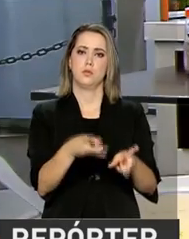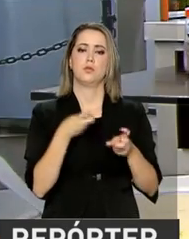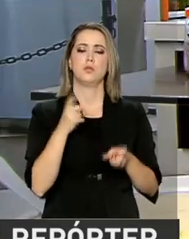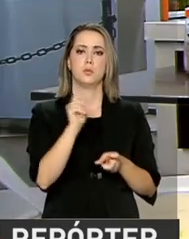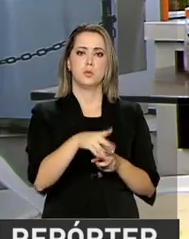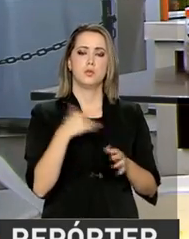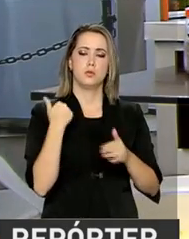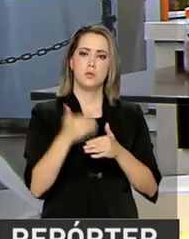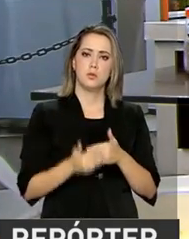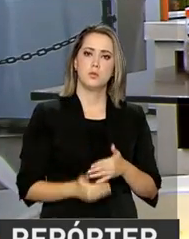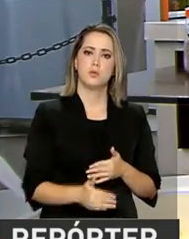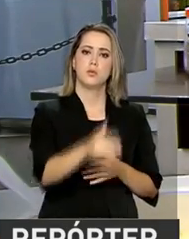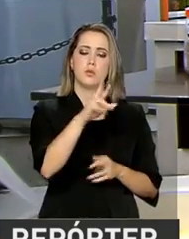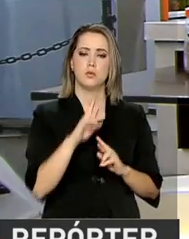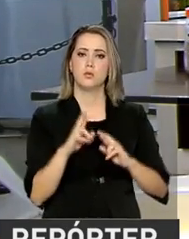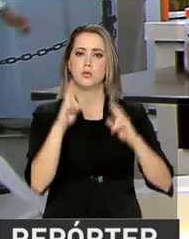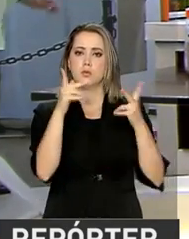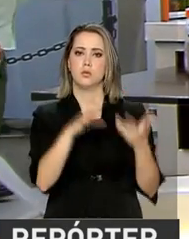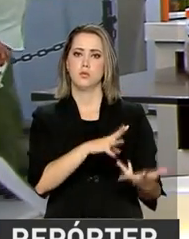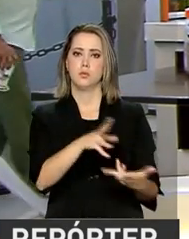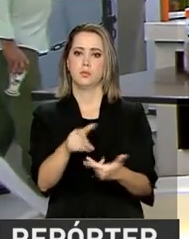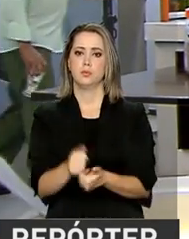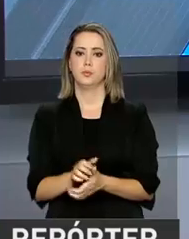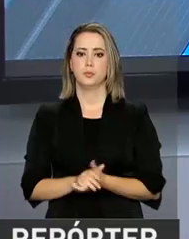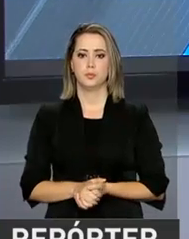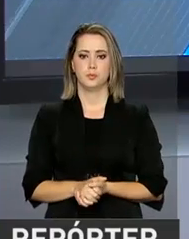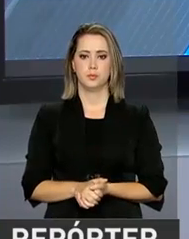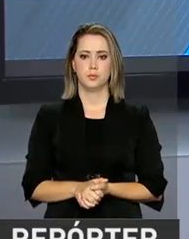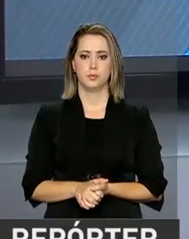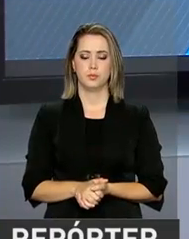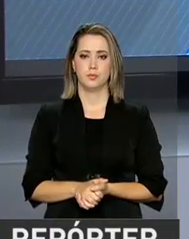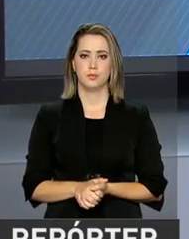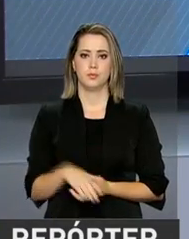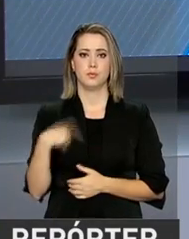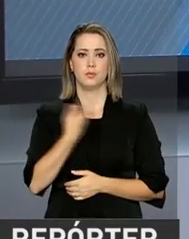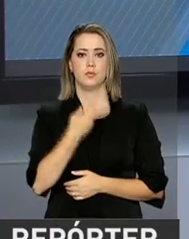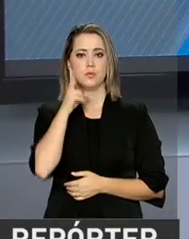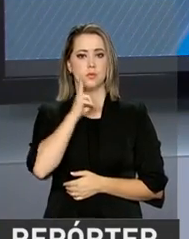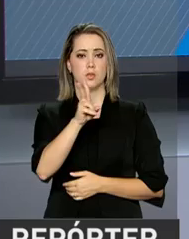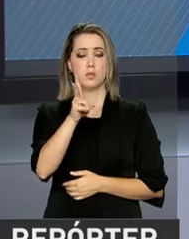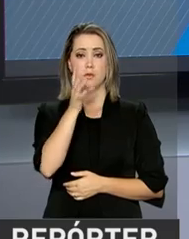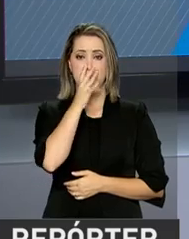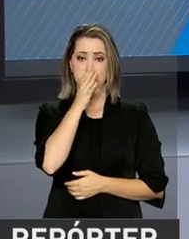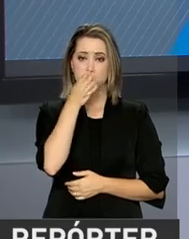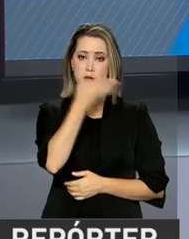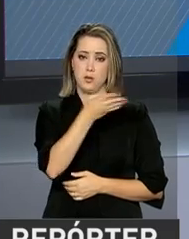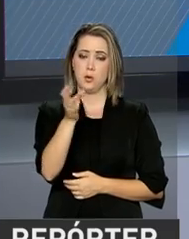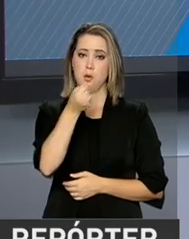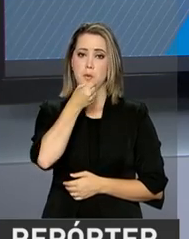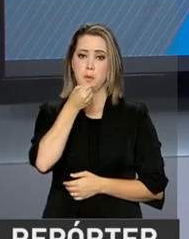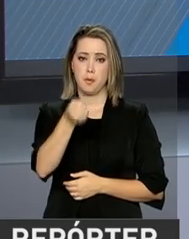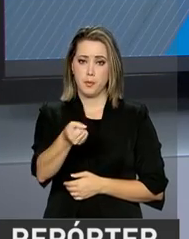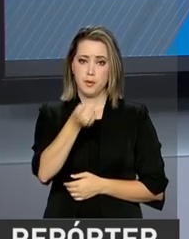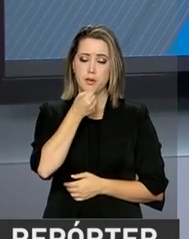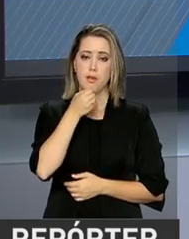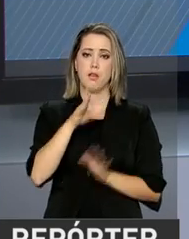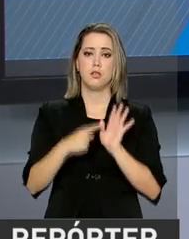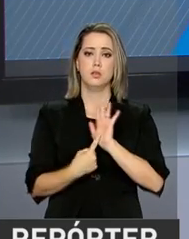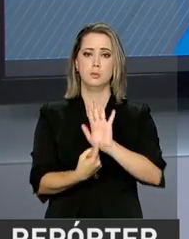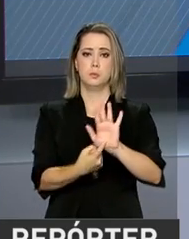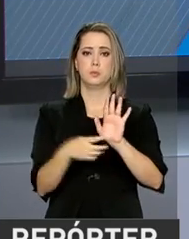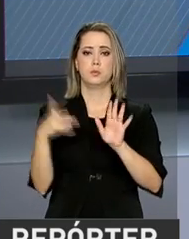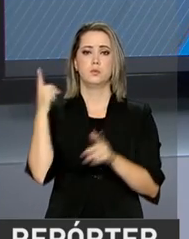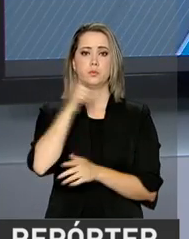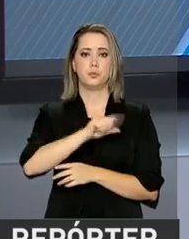mantenha com essa condição diferenciada no planeta. E a gente vai acompanhar agora uma reportagem especial que mostra